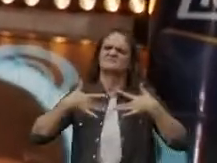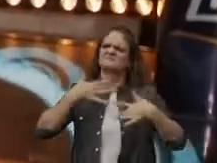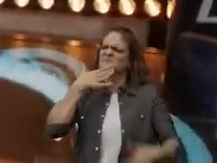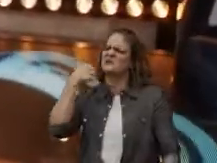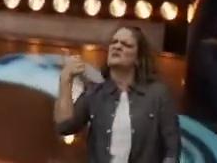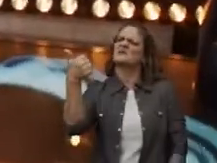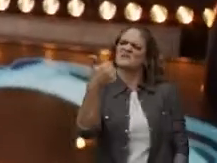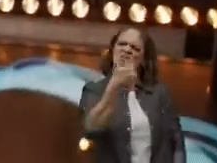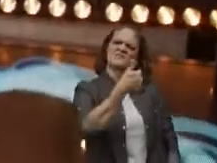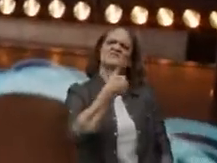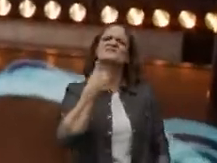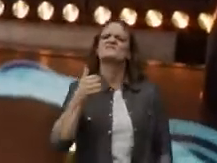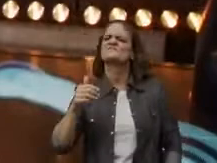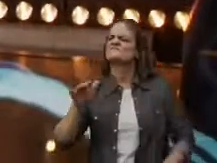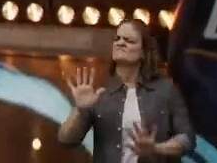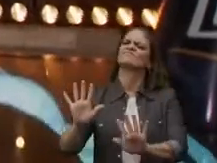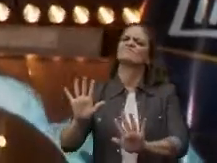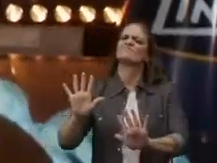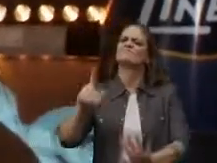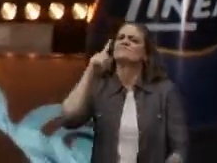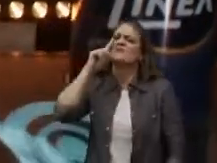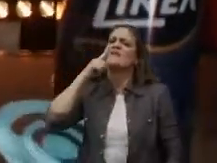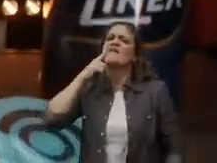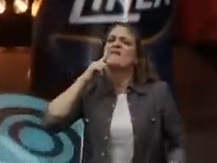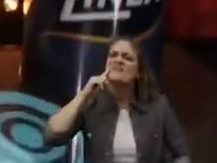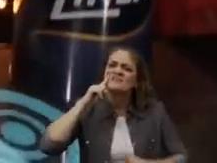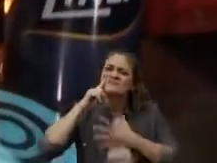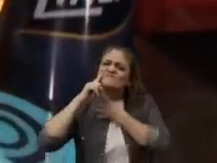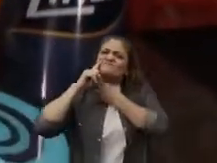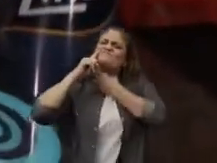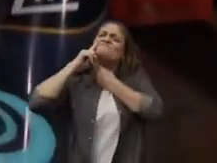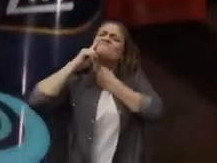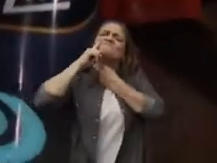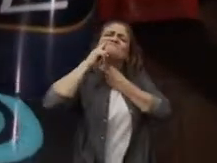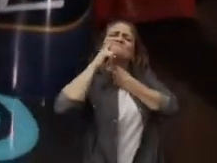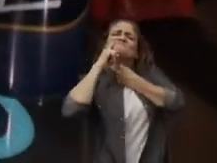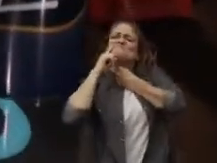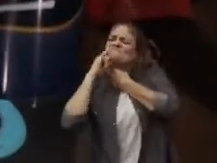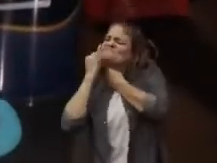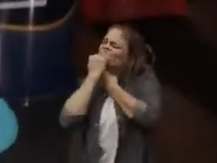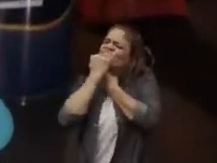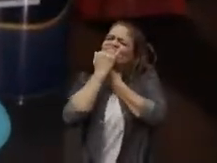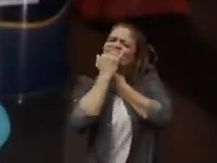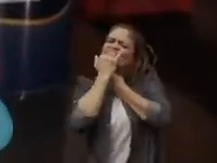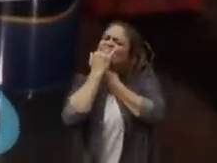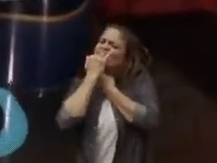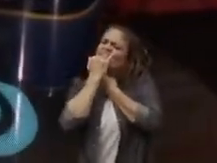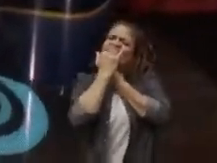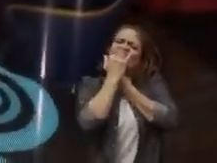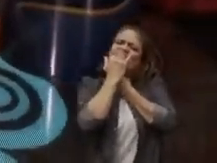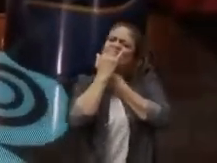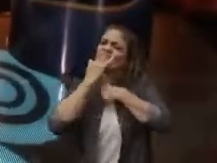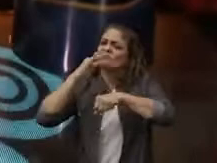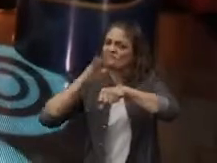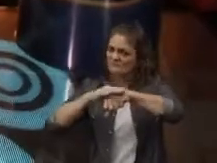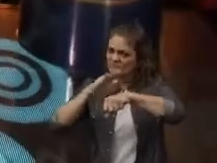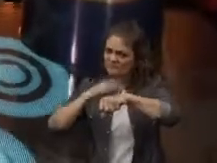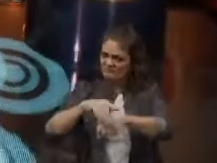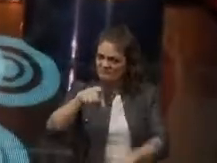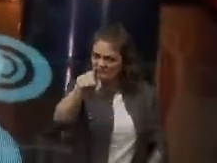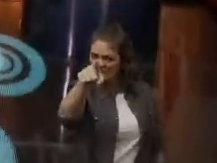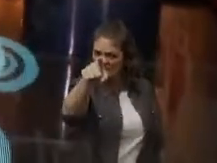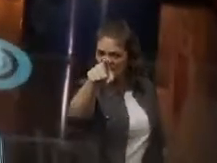solidão. Vou chorar, desculpe, mas eu vou chorar. Na hora em que você